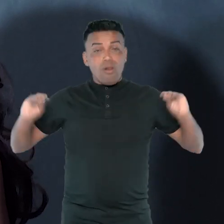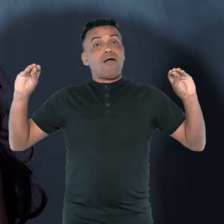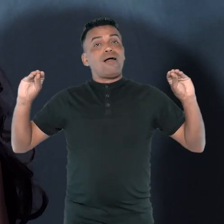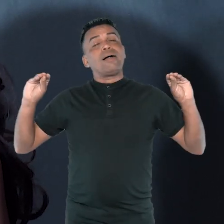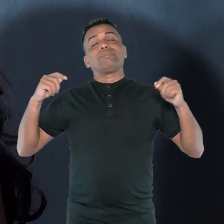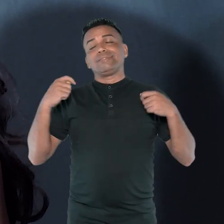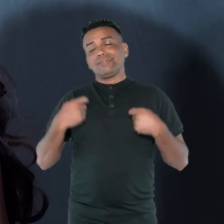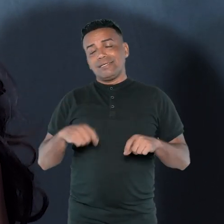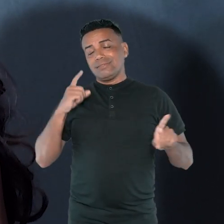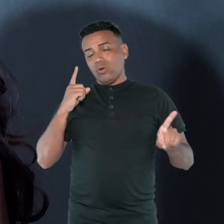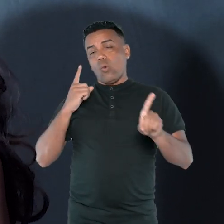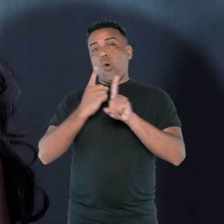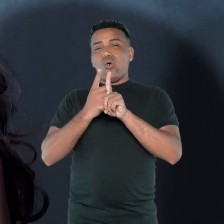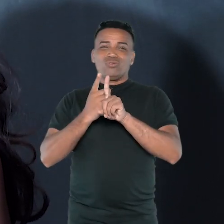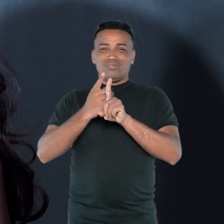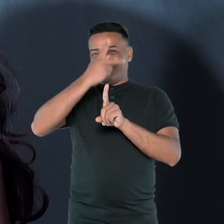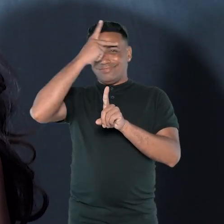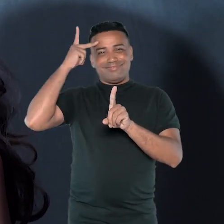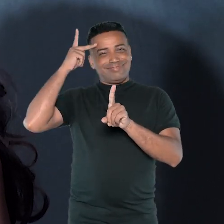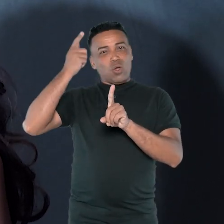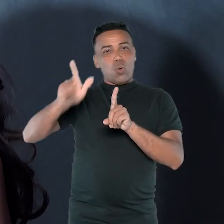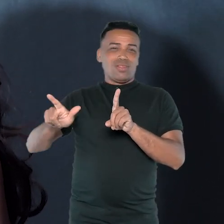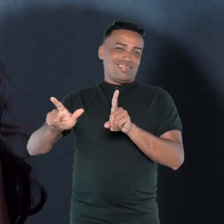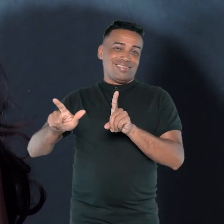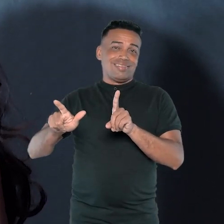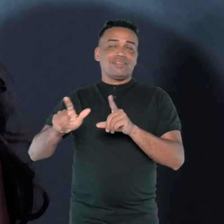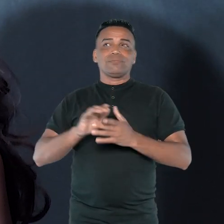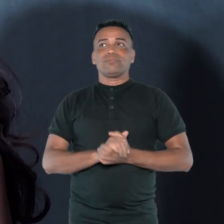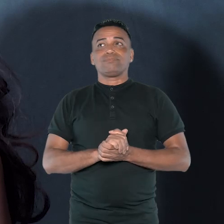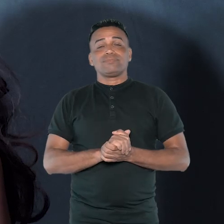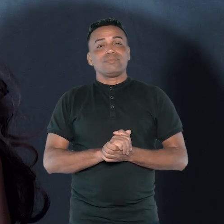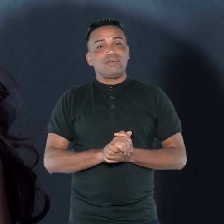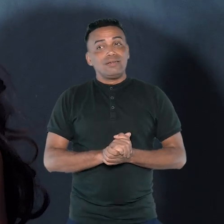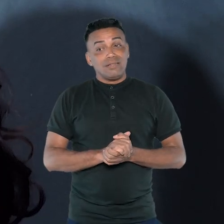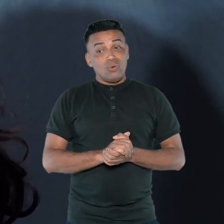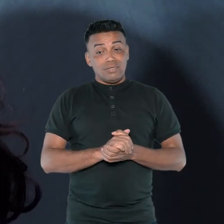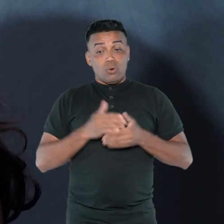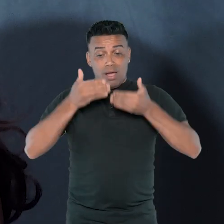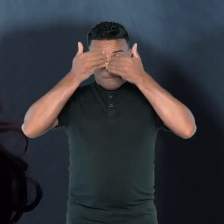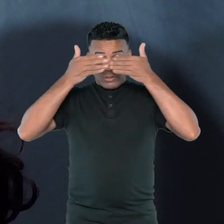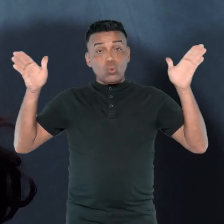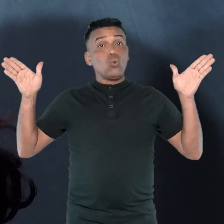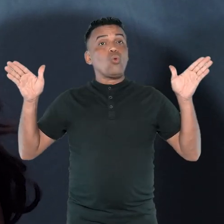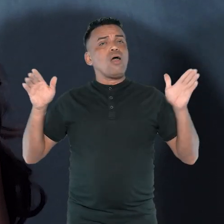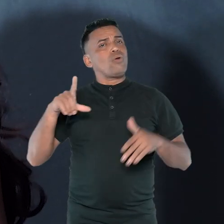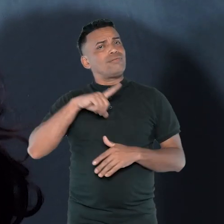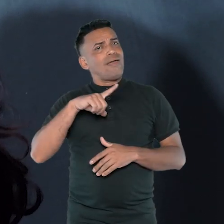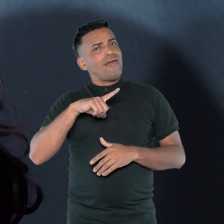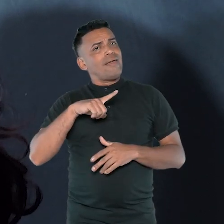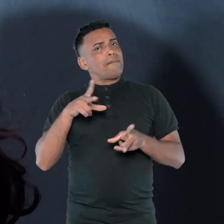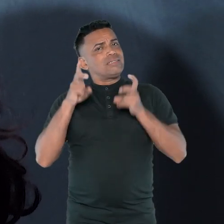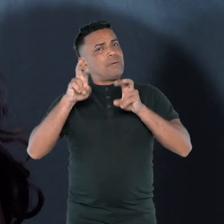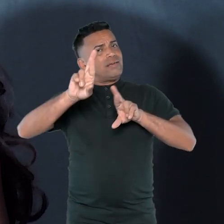se curar também nesse encontro com o outro. Então, essas aberturas que a gente tem para aquilo que é diferente, para aquilo que